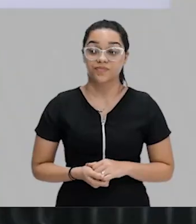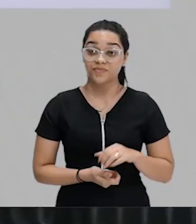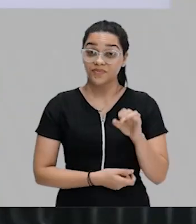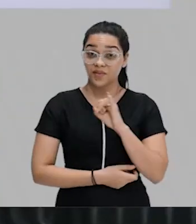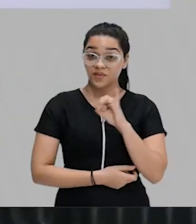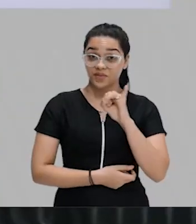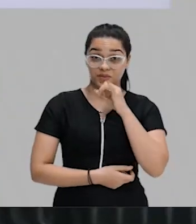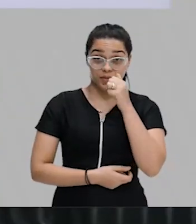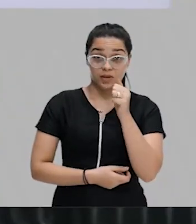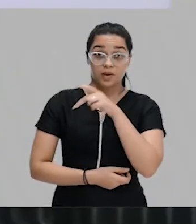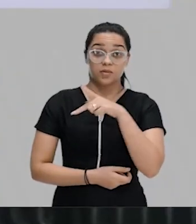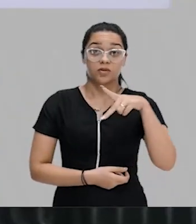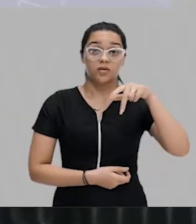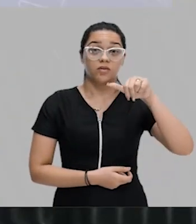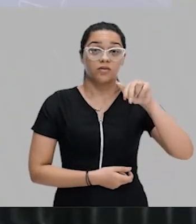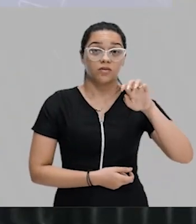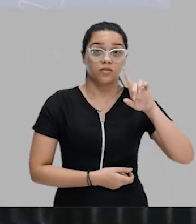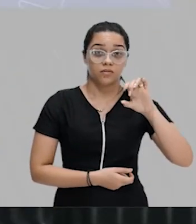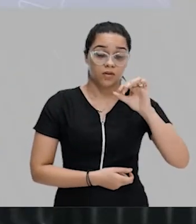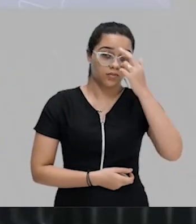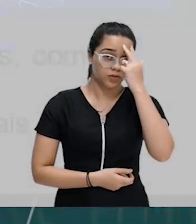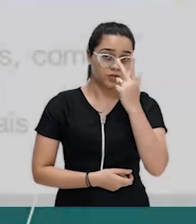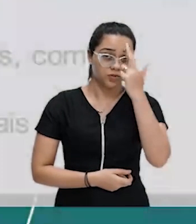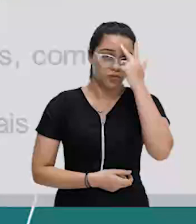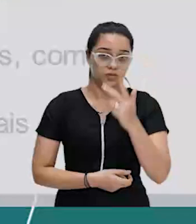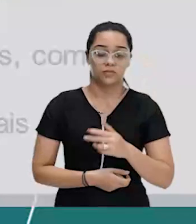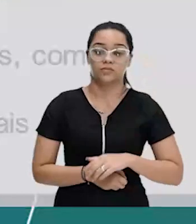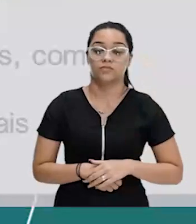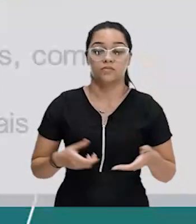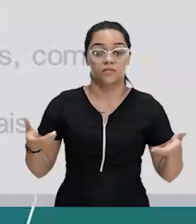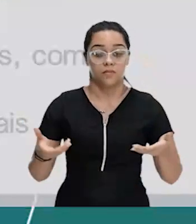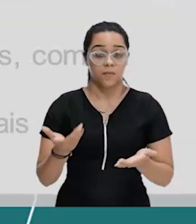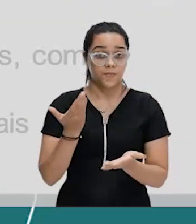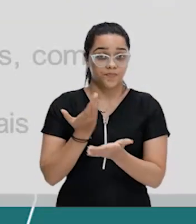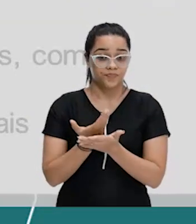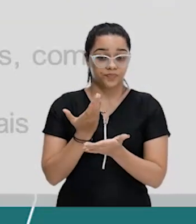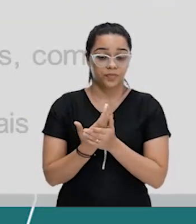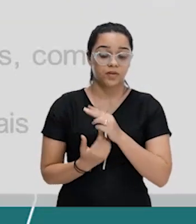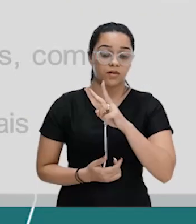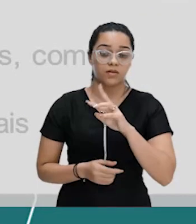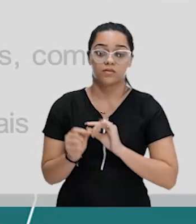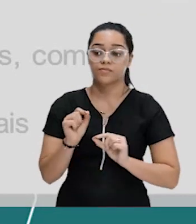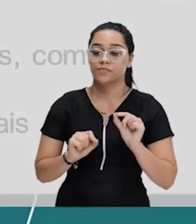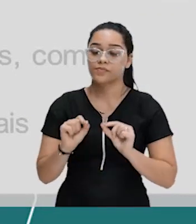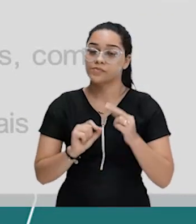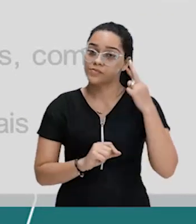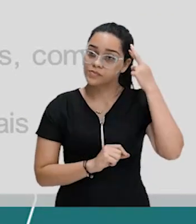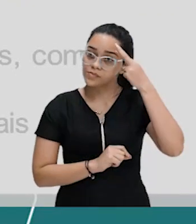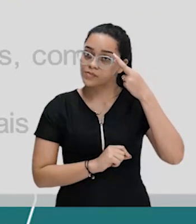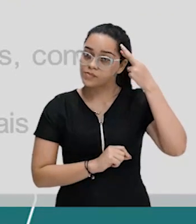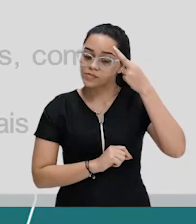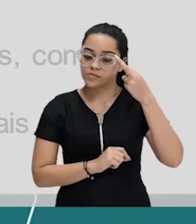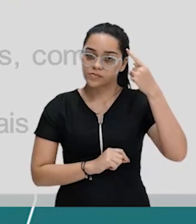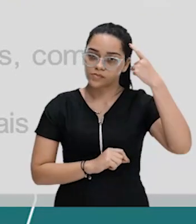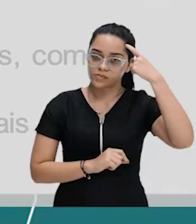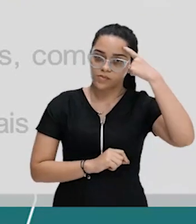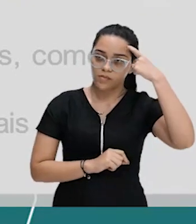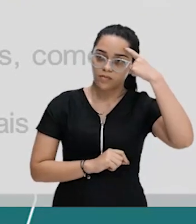aí, pessoal, tudo bem? Professor Paulo Gereba de História. Nossa aula de hoje, nós iremos refletir,